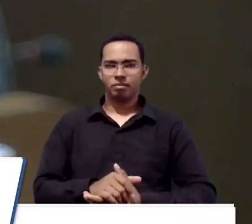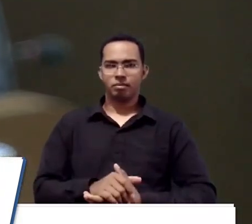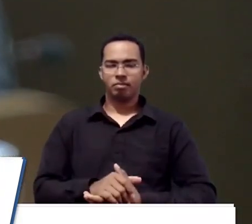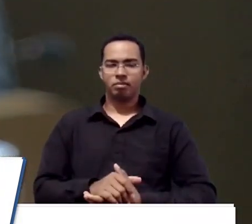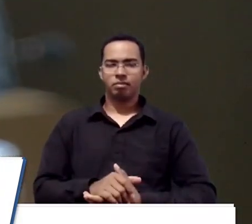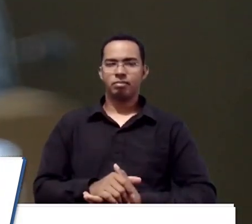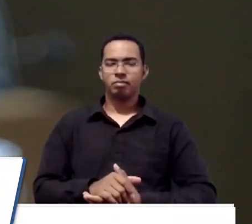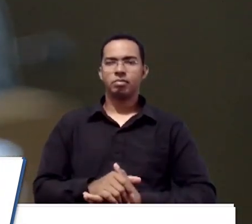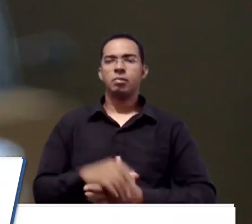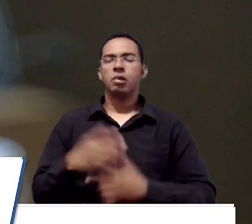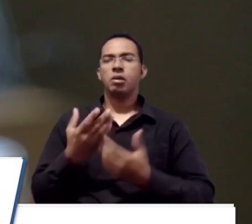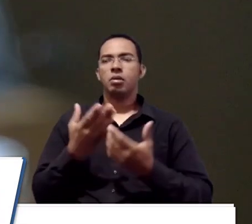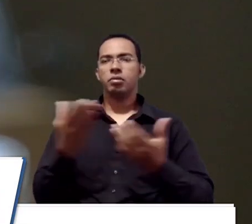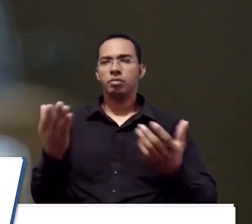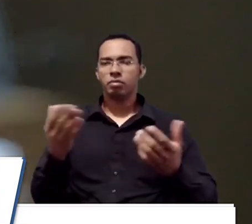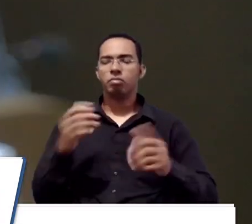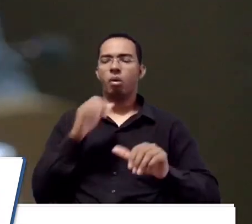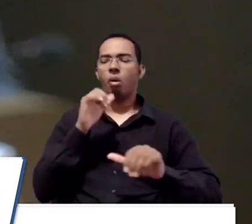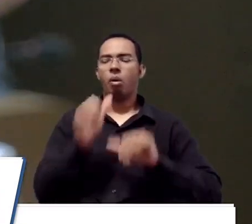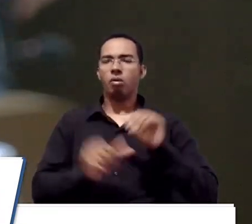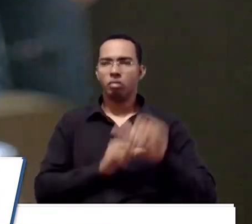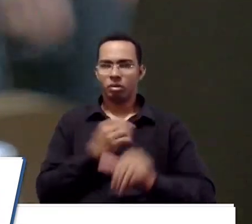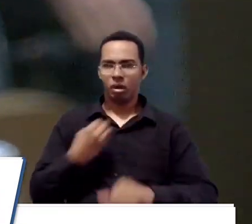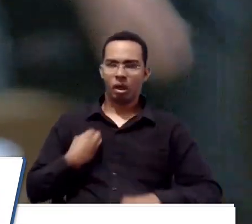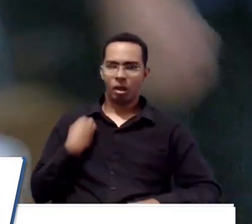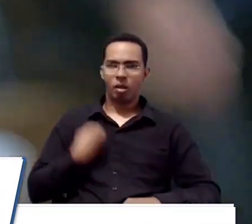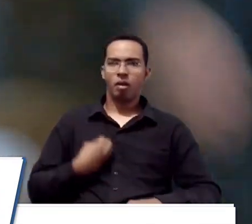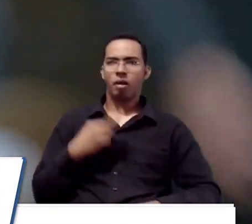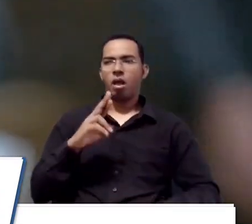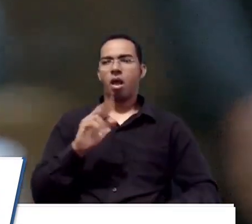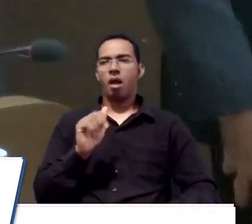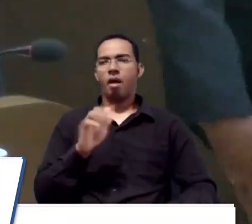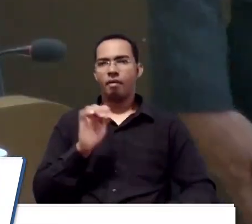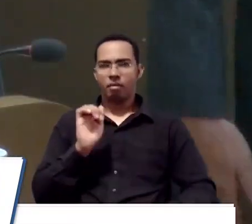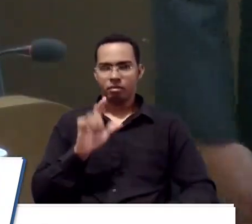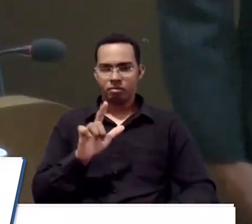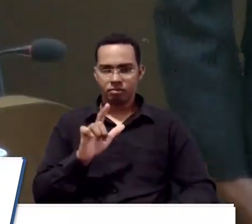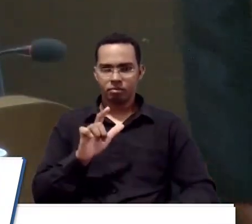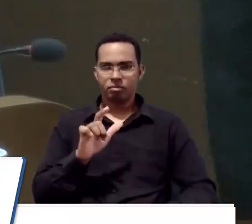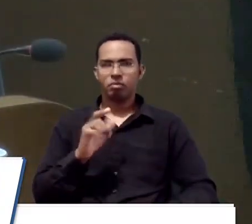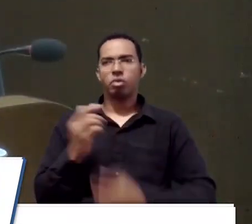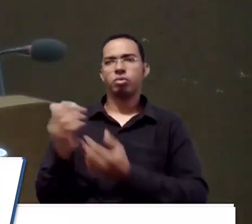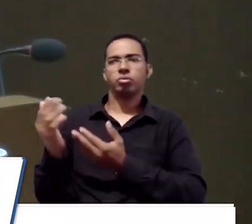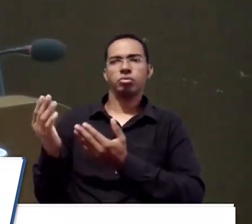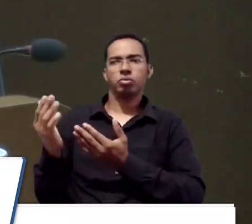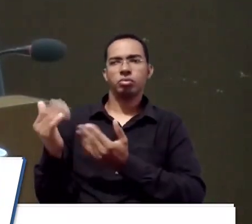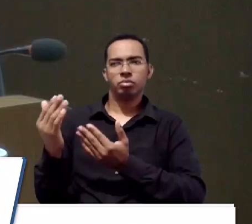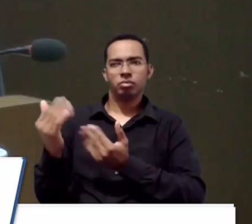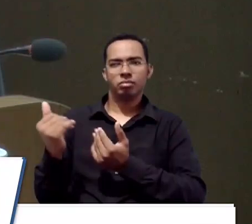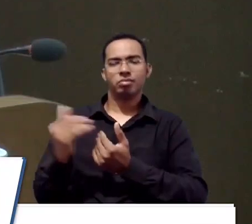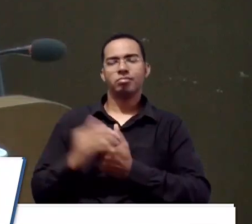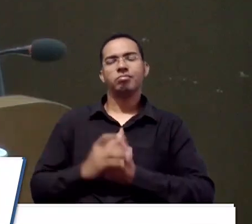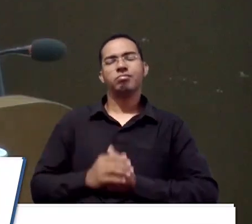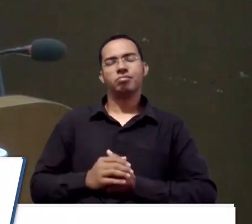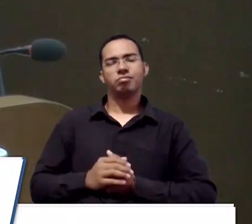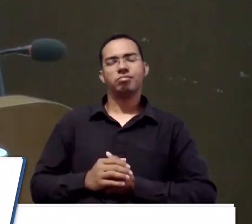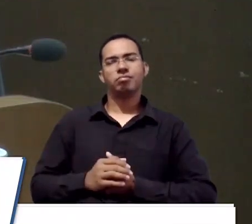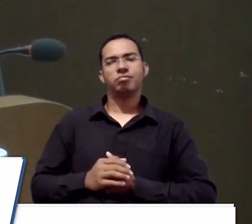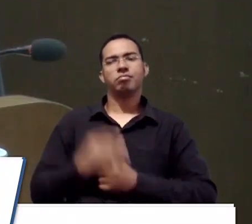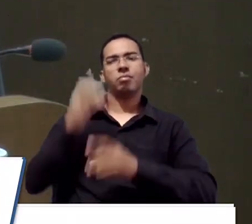tanto que vocês transformaram a vida do Rafael, um jovem que se